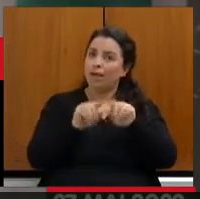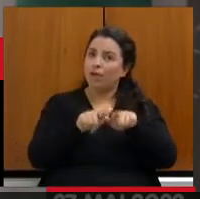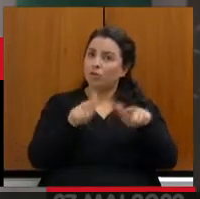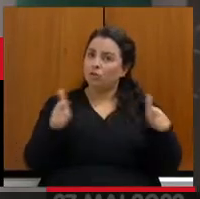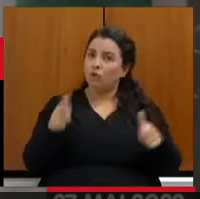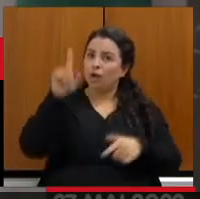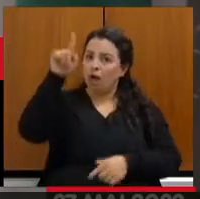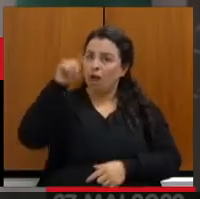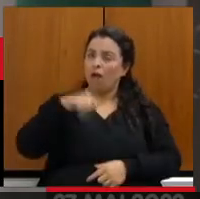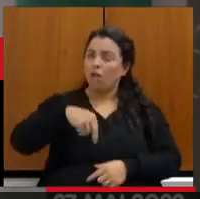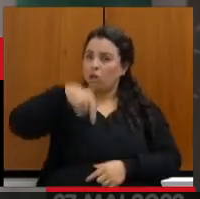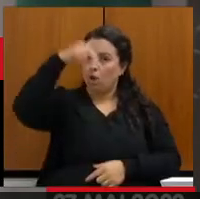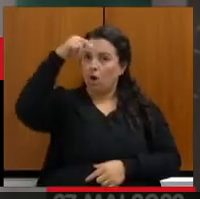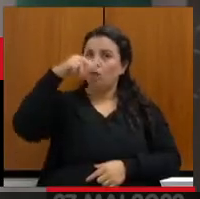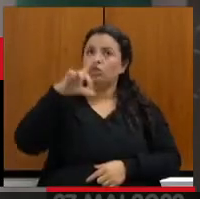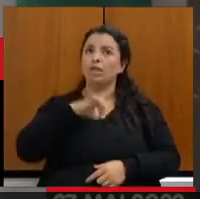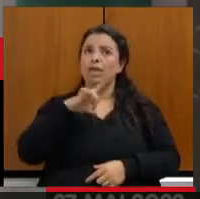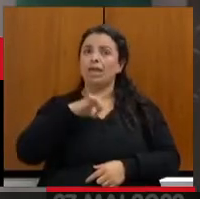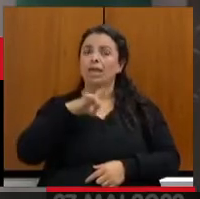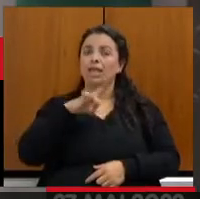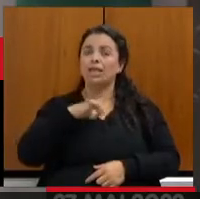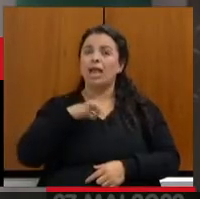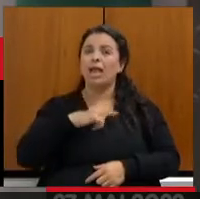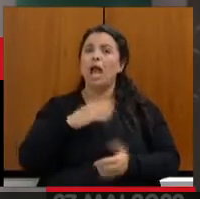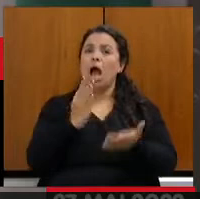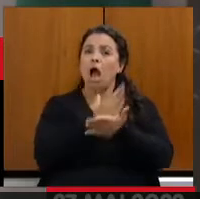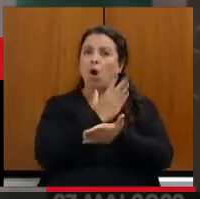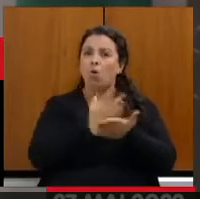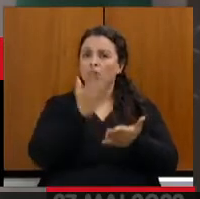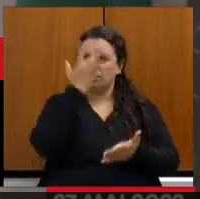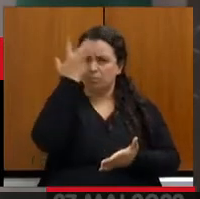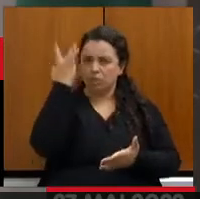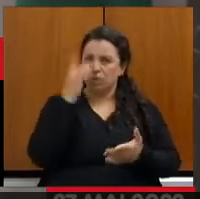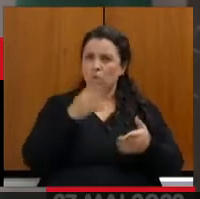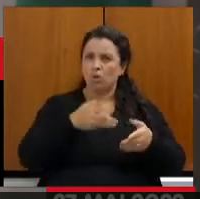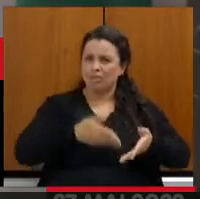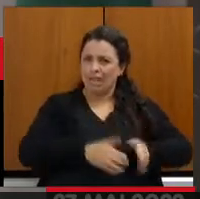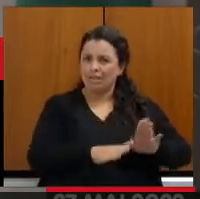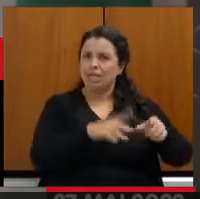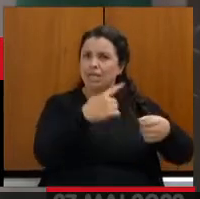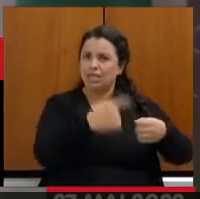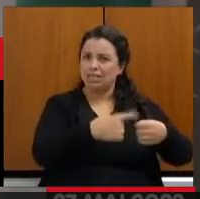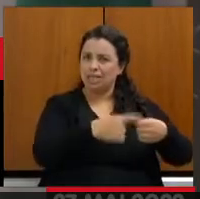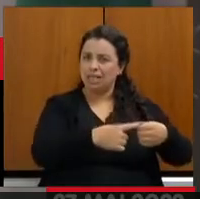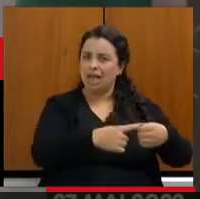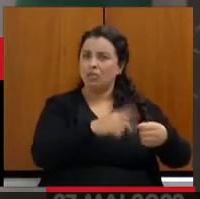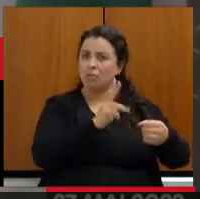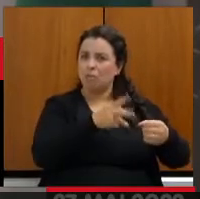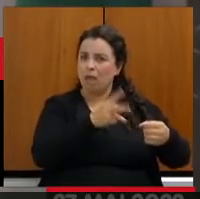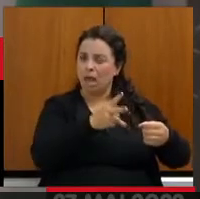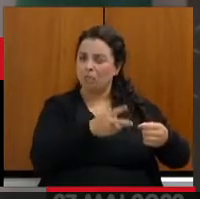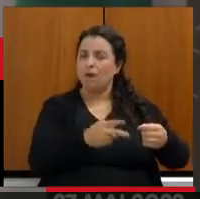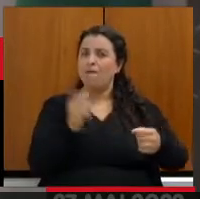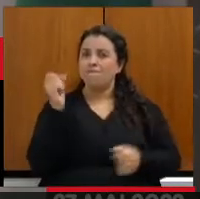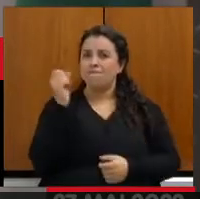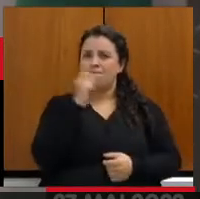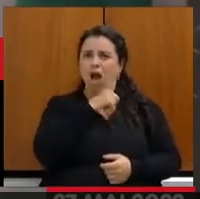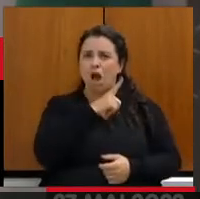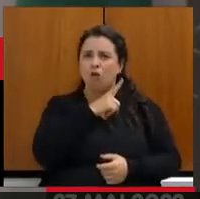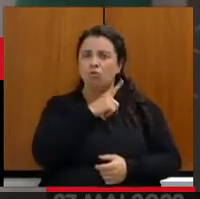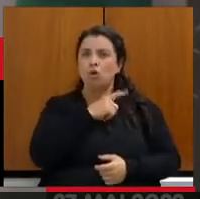Minas agora que existe os gêneros falsos apoiados pelos prefeitos do norte de Minas Gerais